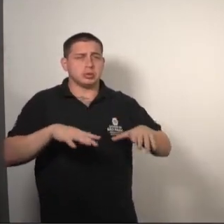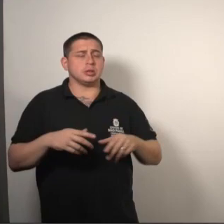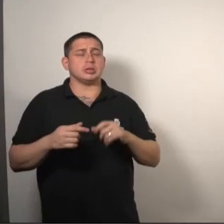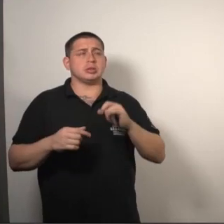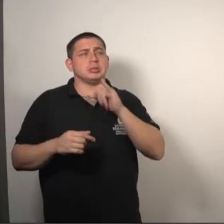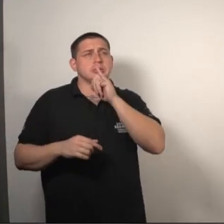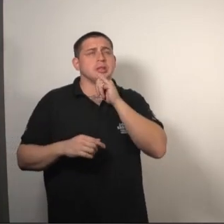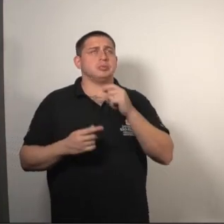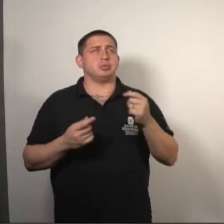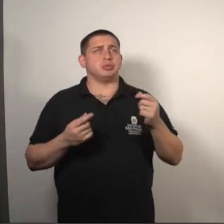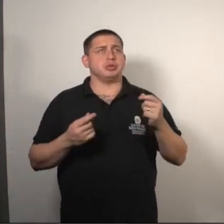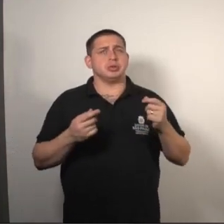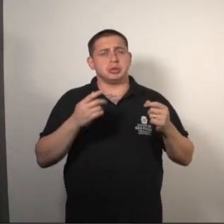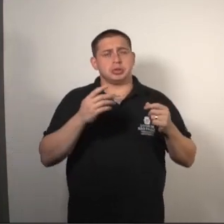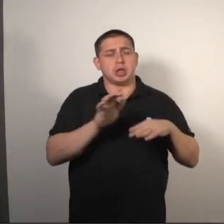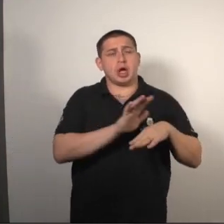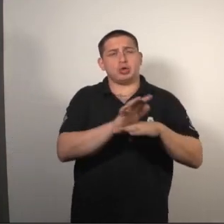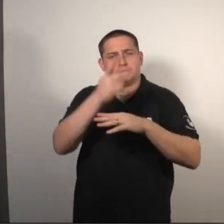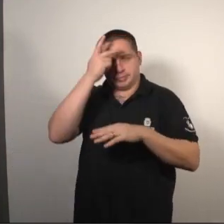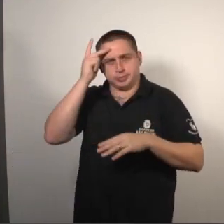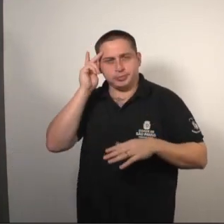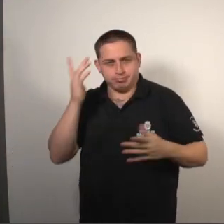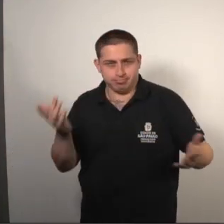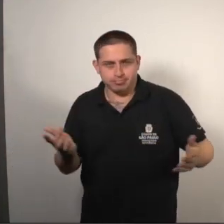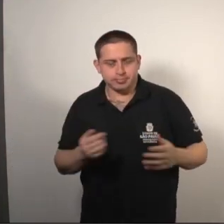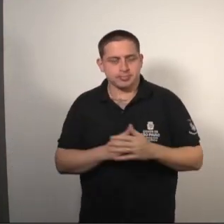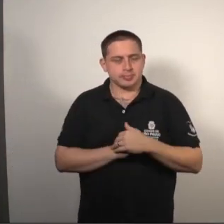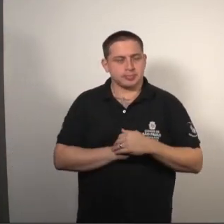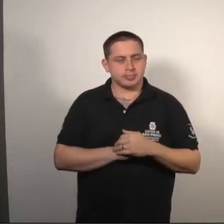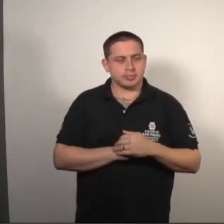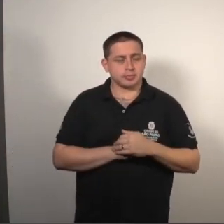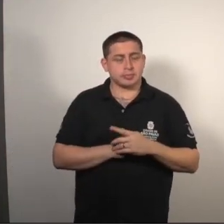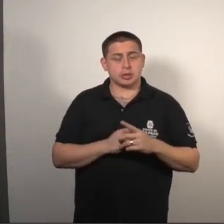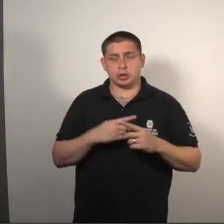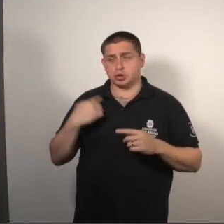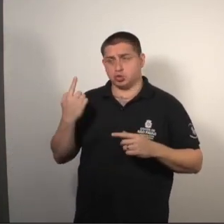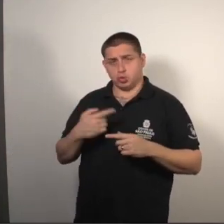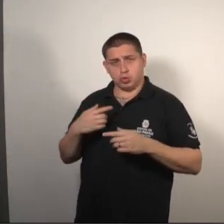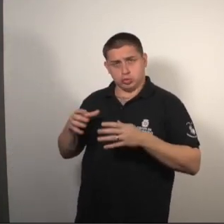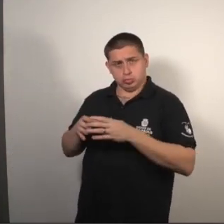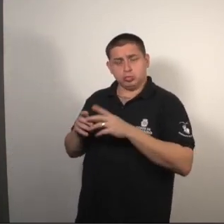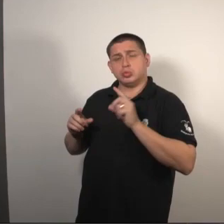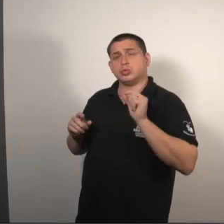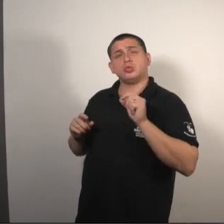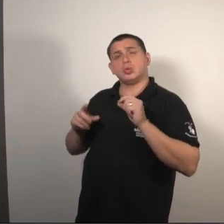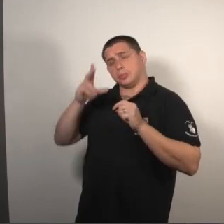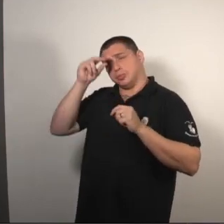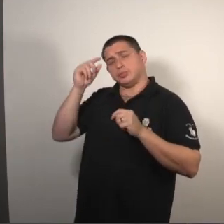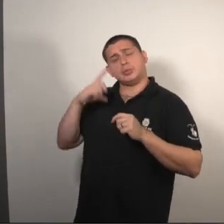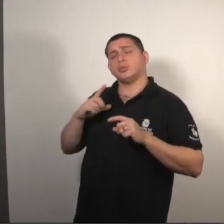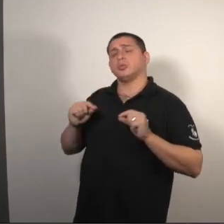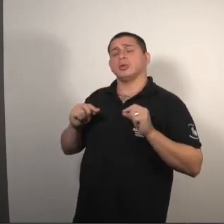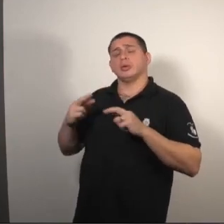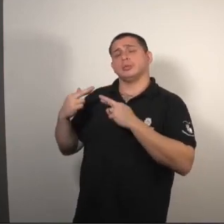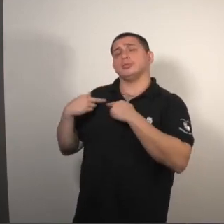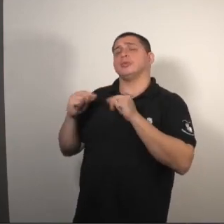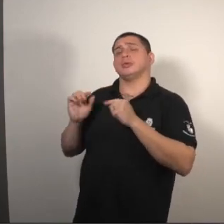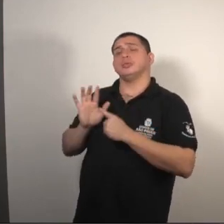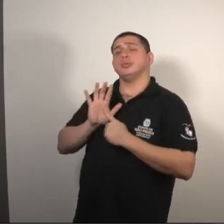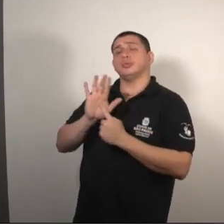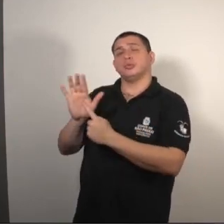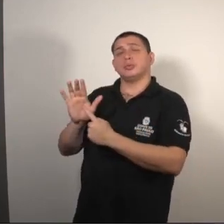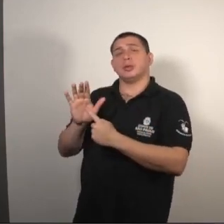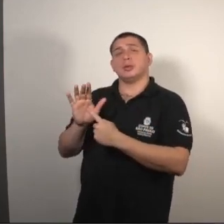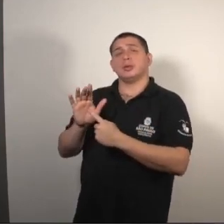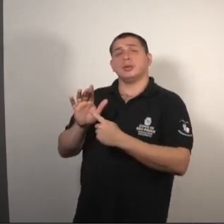TACA, porque a gente tem procurado mostrar para a população de São Paulo o quanto que é importante essa questão da gestão